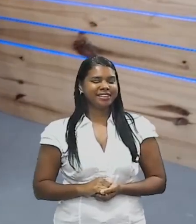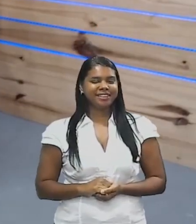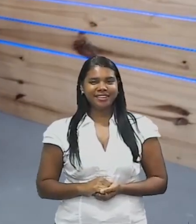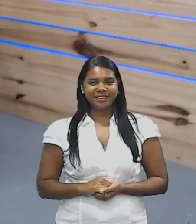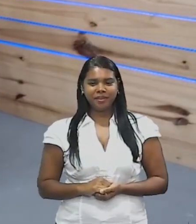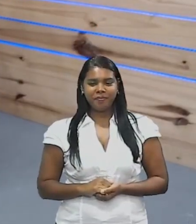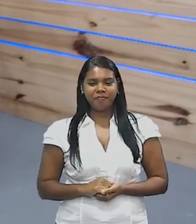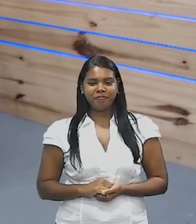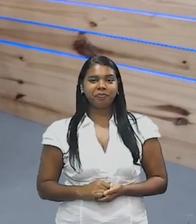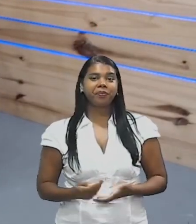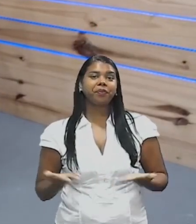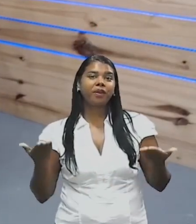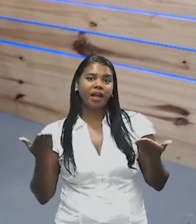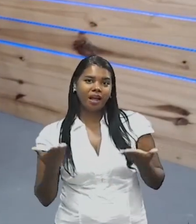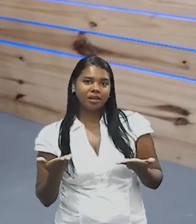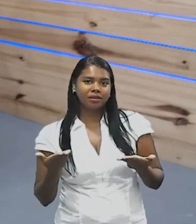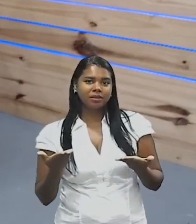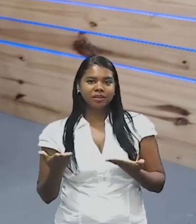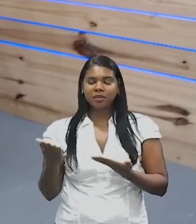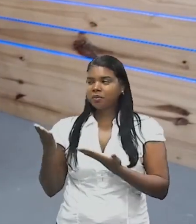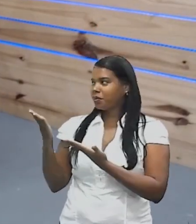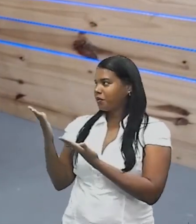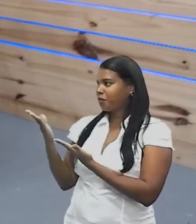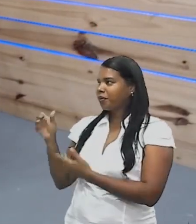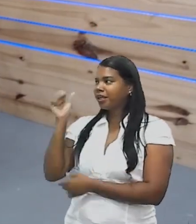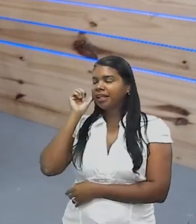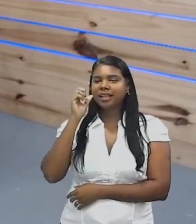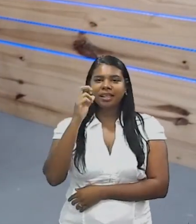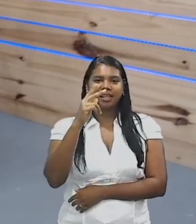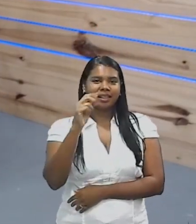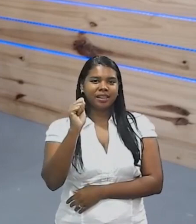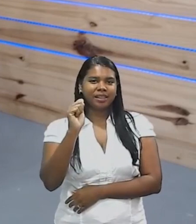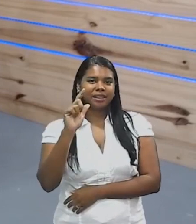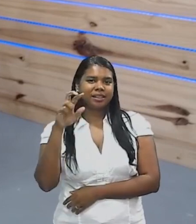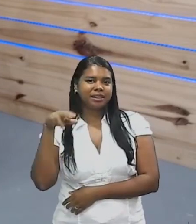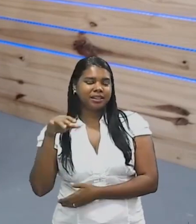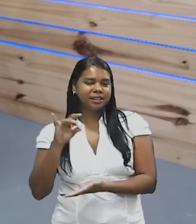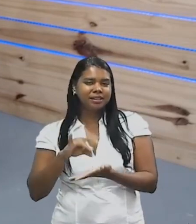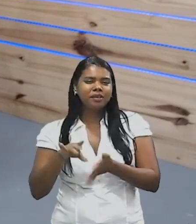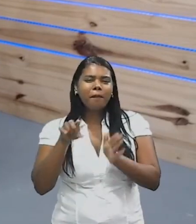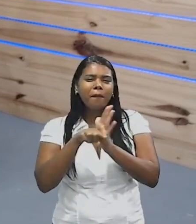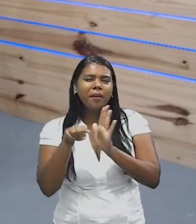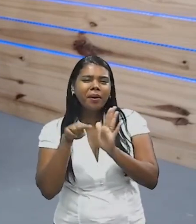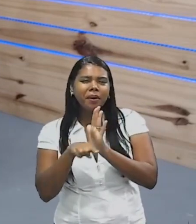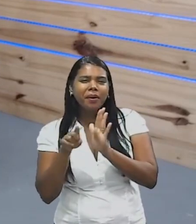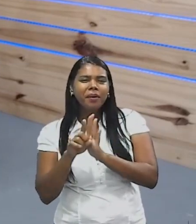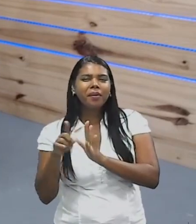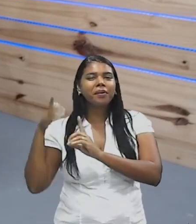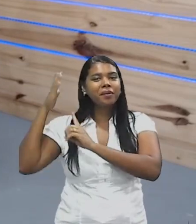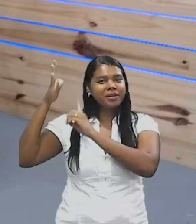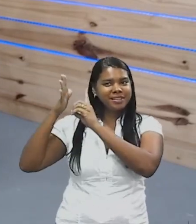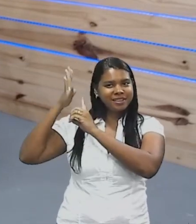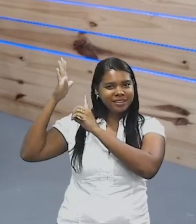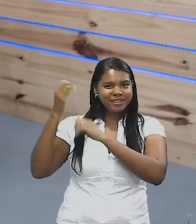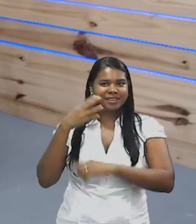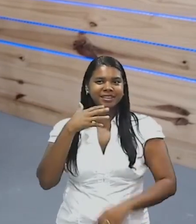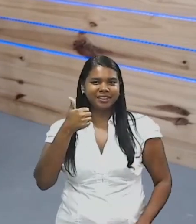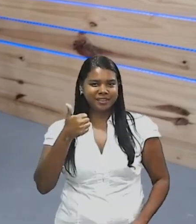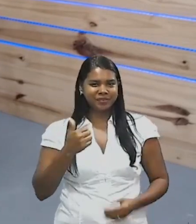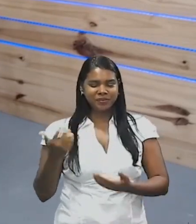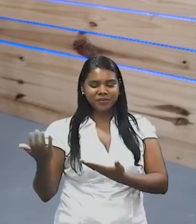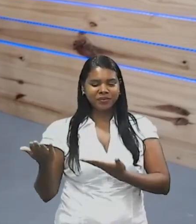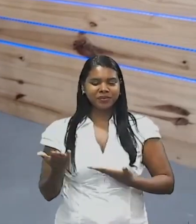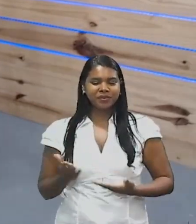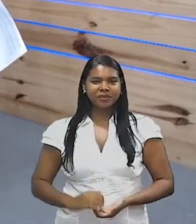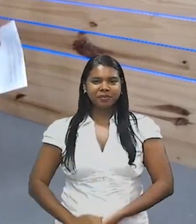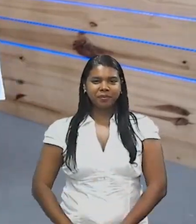Ó, vou deixar aqui por conta de Paloma, ela vai assumir aqui esse protagonismo, vai fazer as perguntinhas para nossa palestrante, tá bom? Fique à